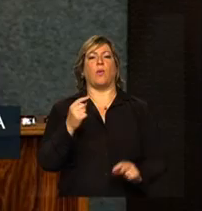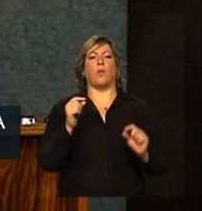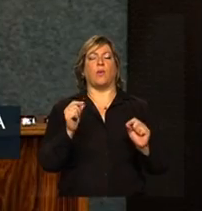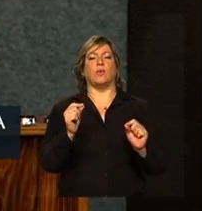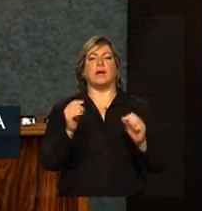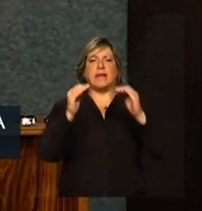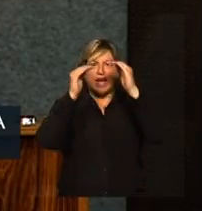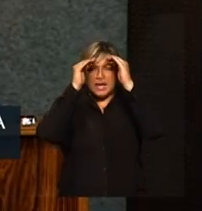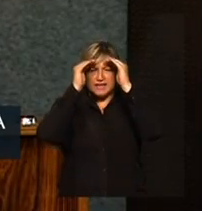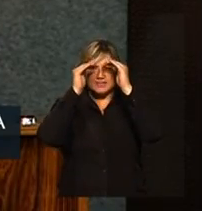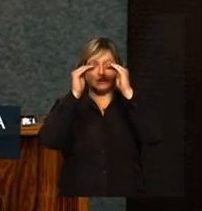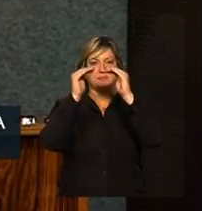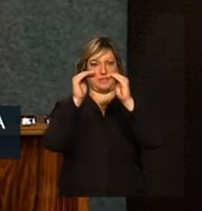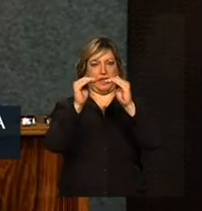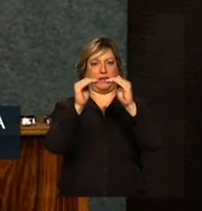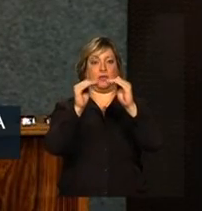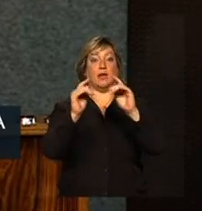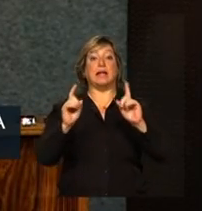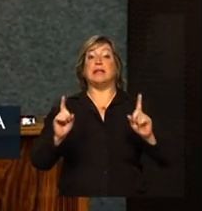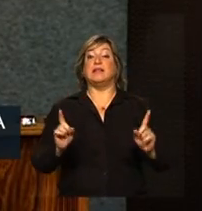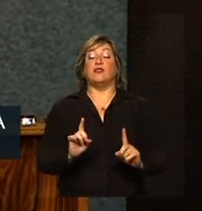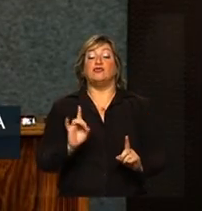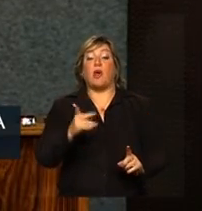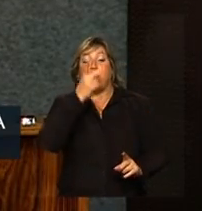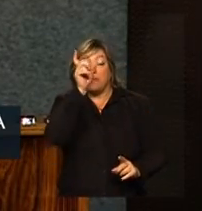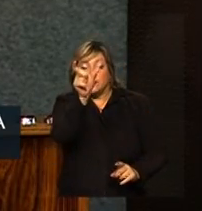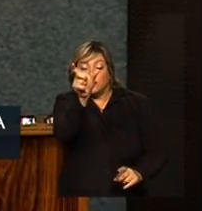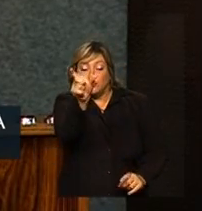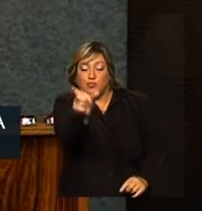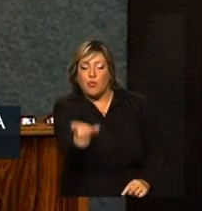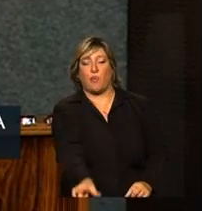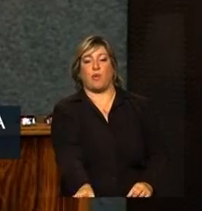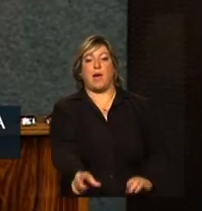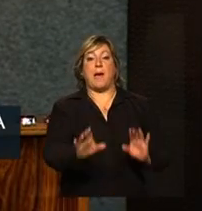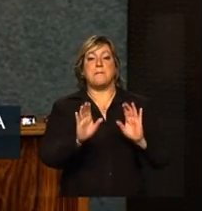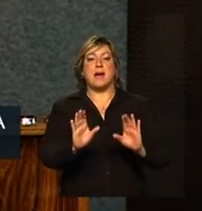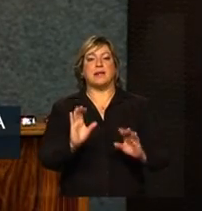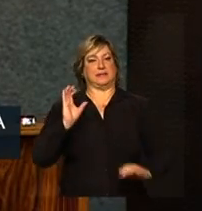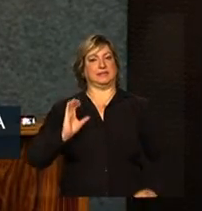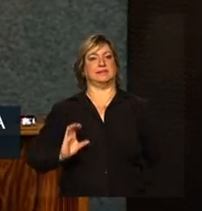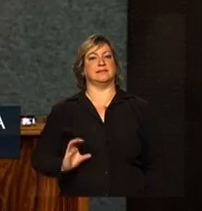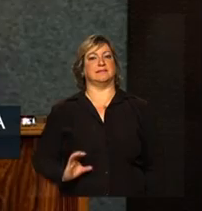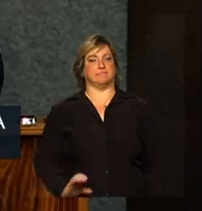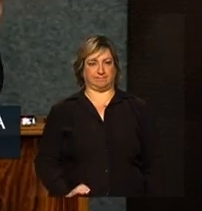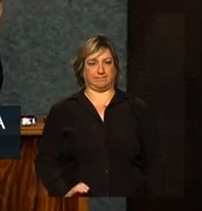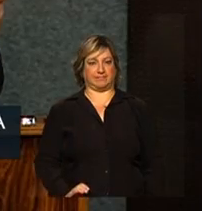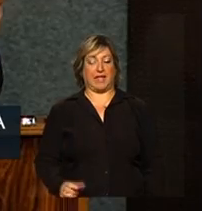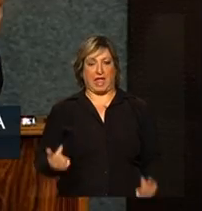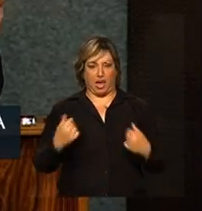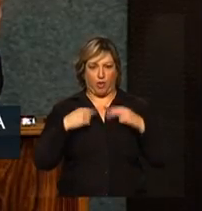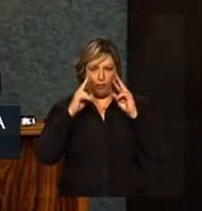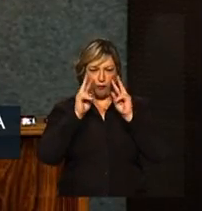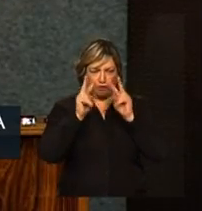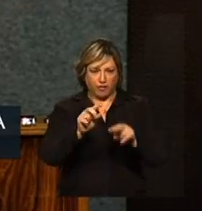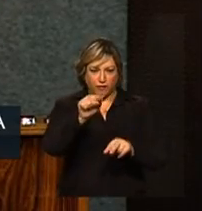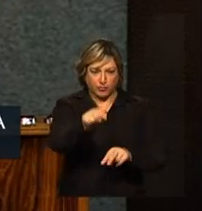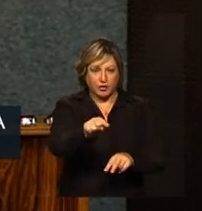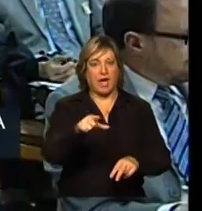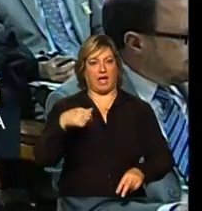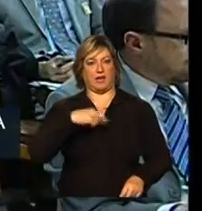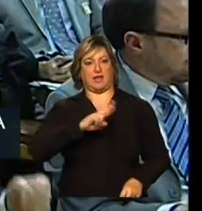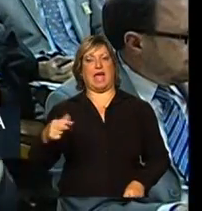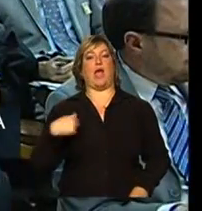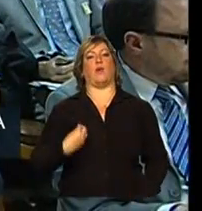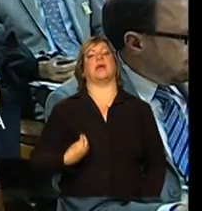é um respeito, não só à pessoa humana, mas é um respeito à cidadania. Eu vejo você, eu